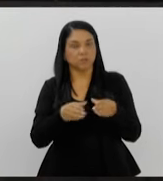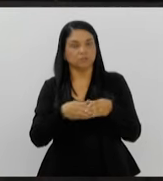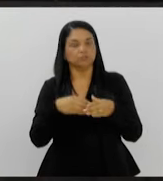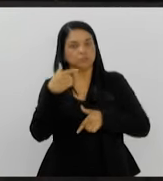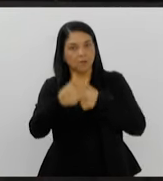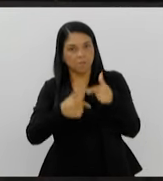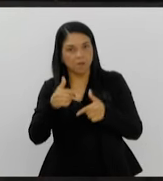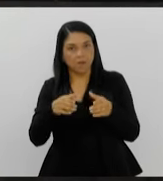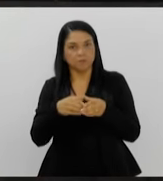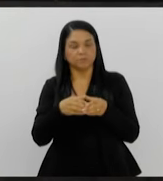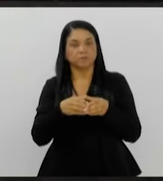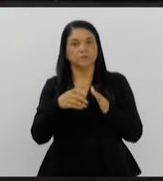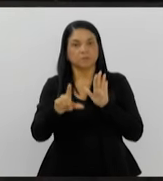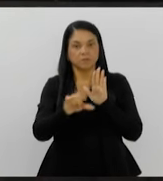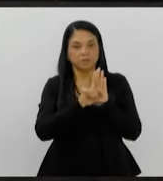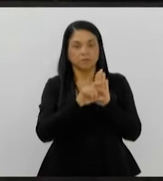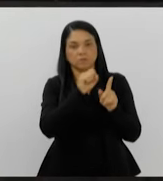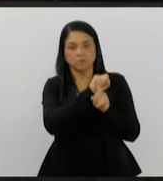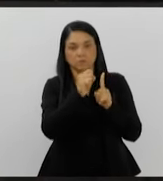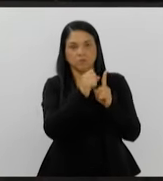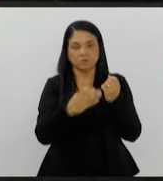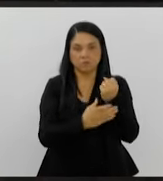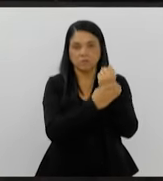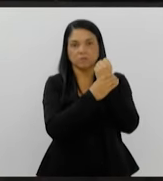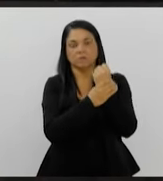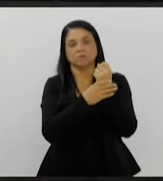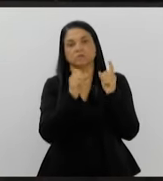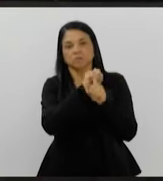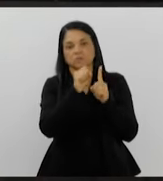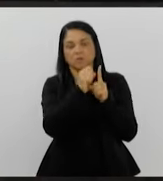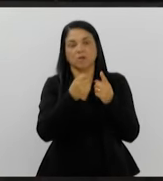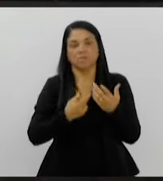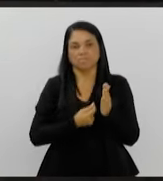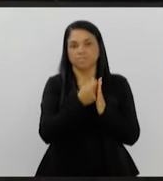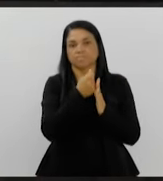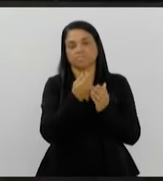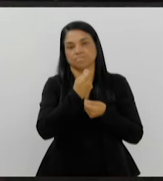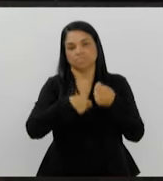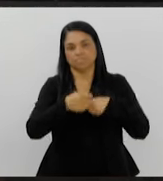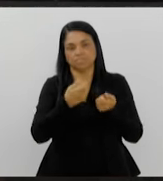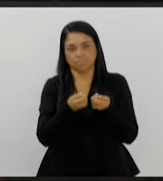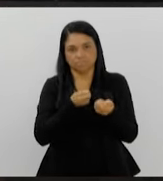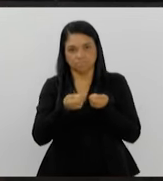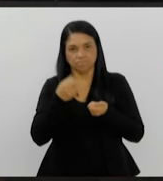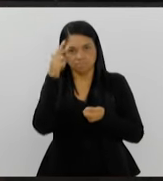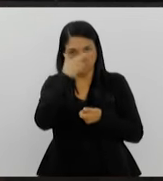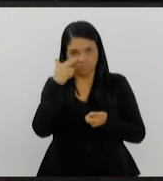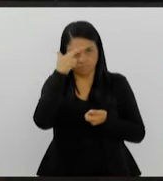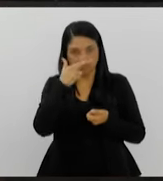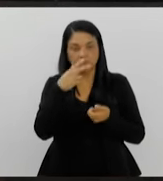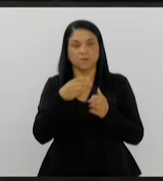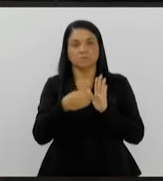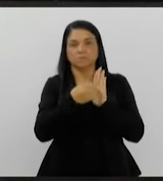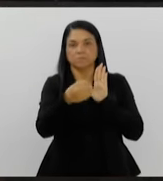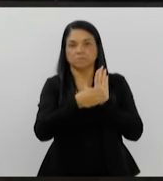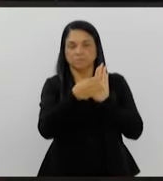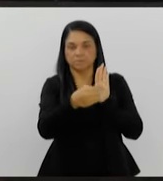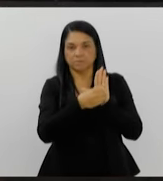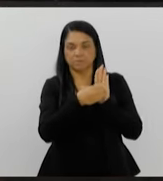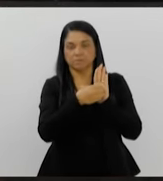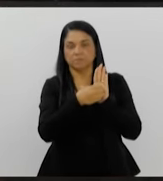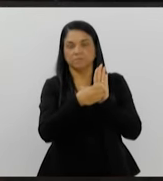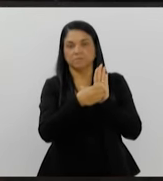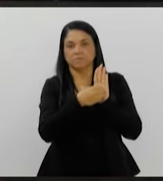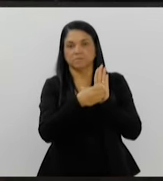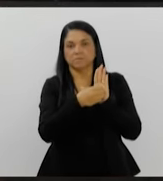trabalho legislação social e Seguridade Social de orçamento Finanças fiscalização financeira e controle para emitir parecer